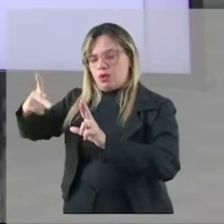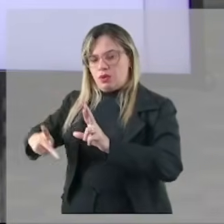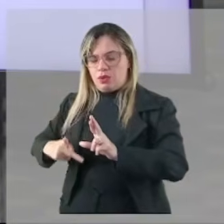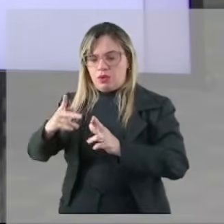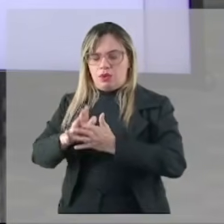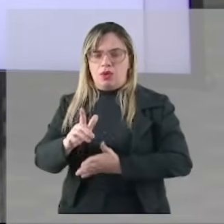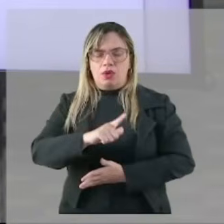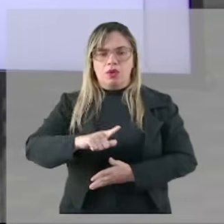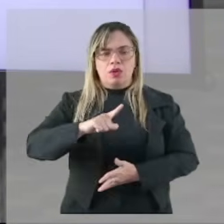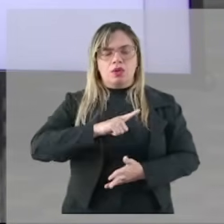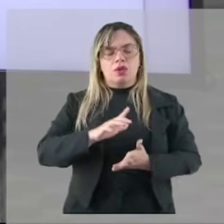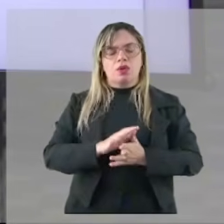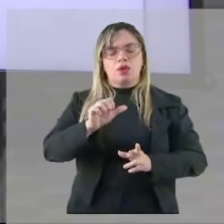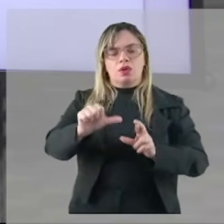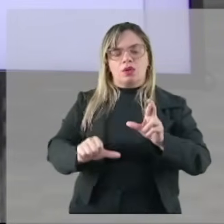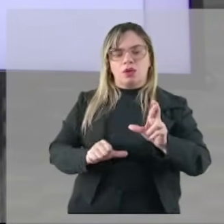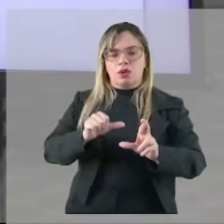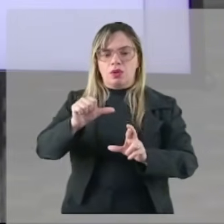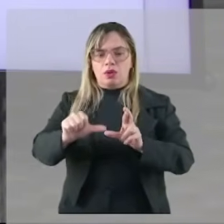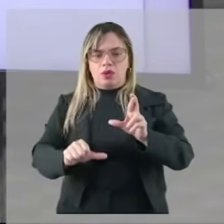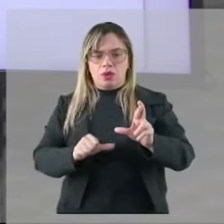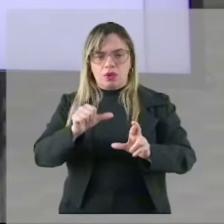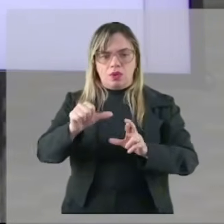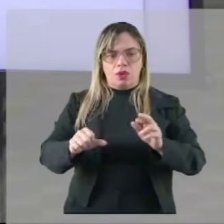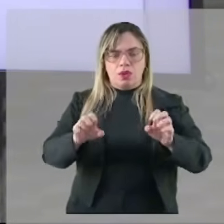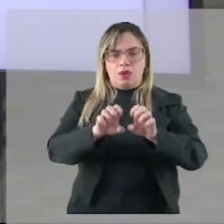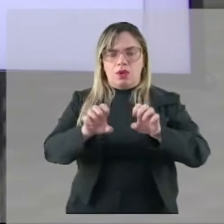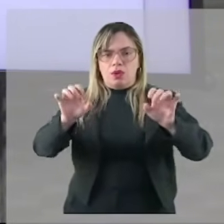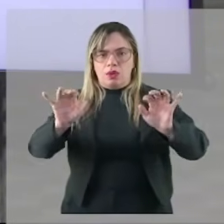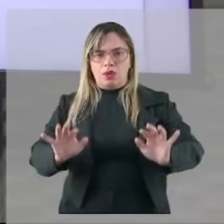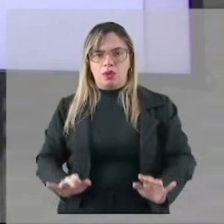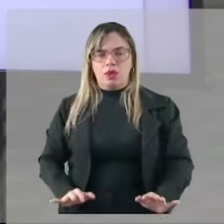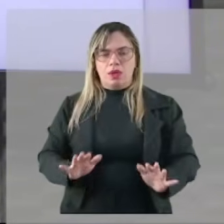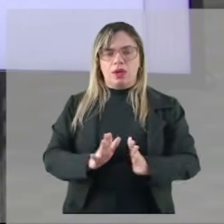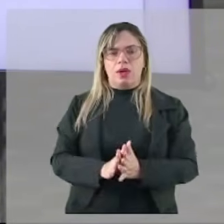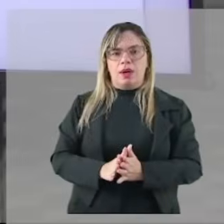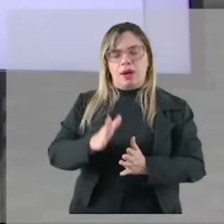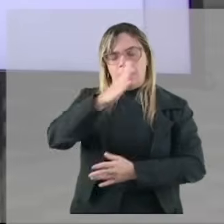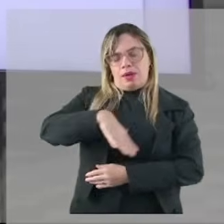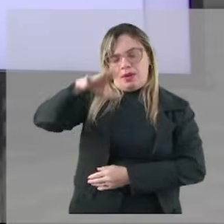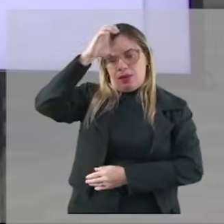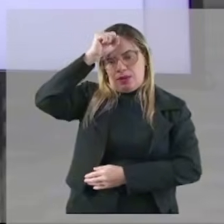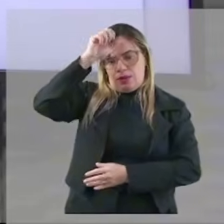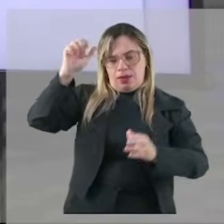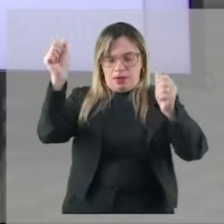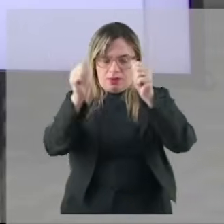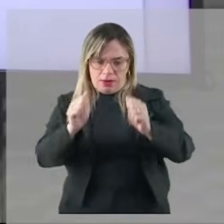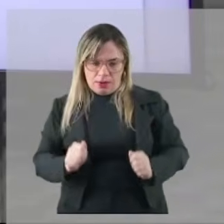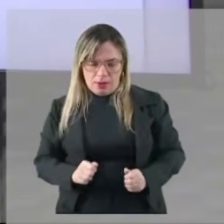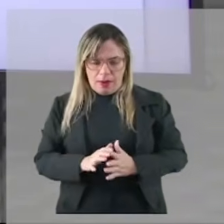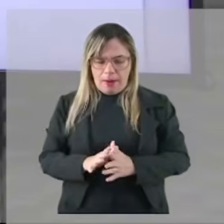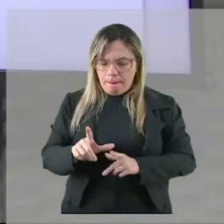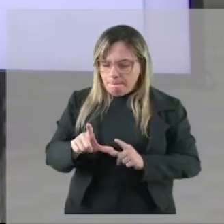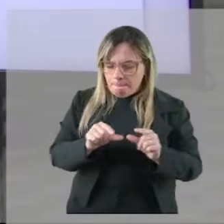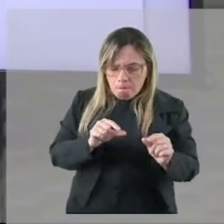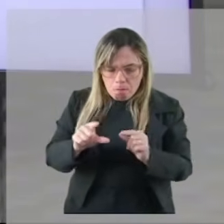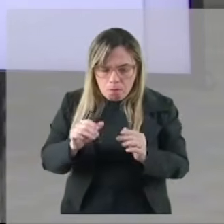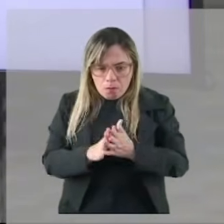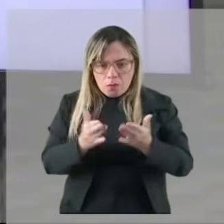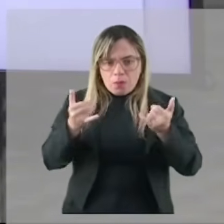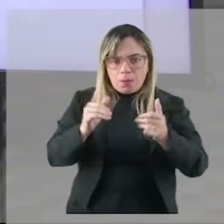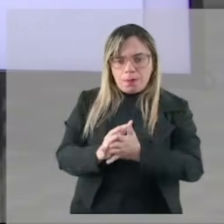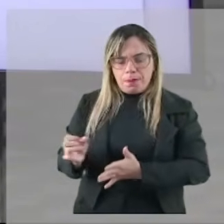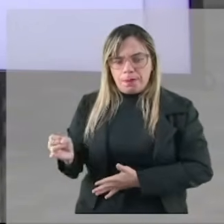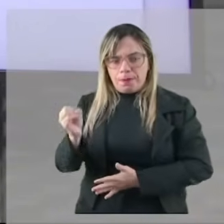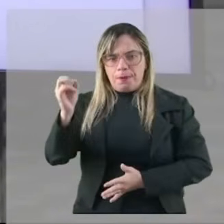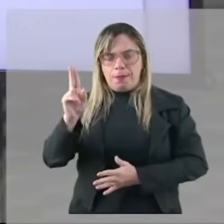eu tenho uma reação química, eu vou lá dentro da estequiometria aprender a interpretar, aprender a tirar as informações, vou usar a